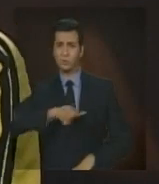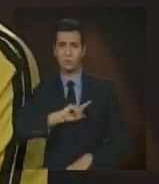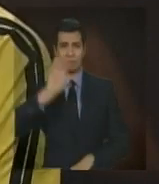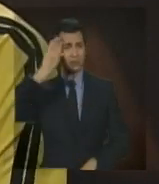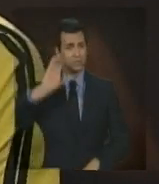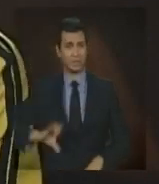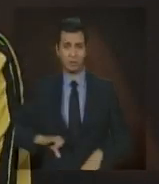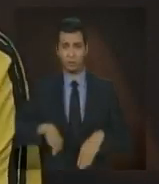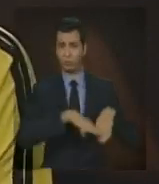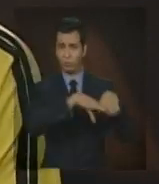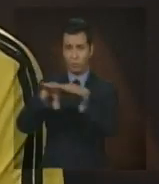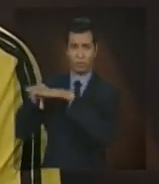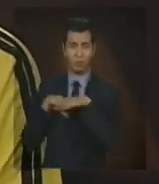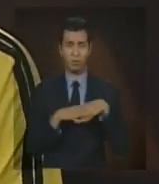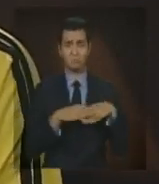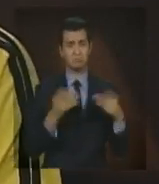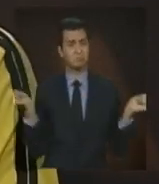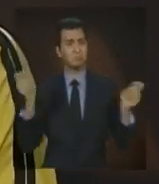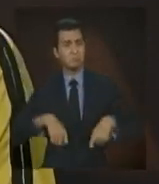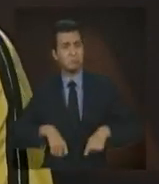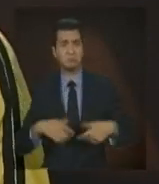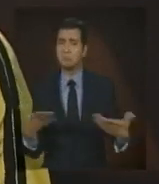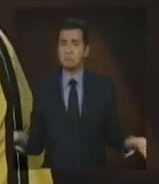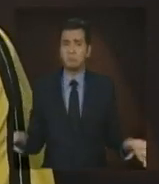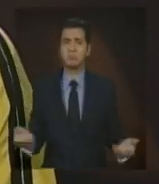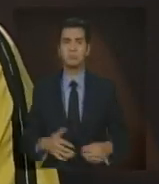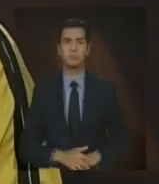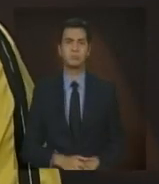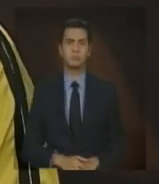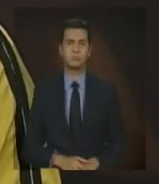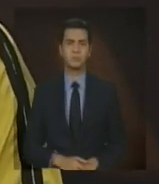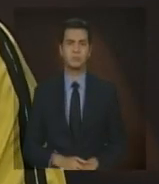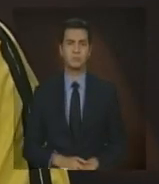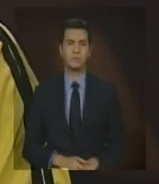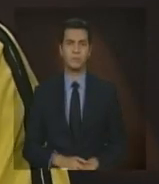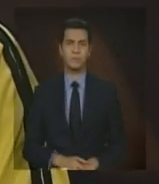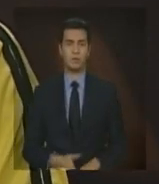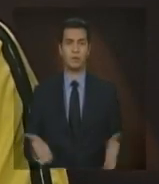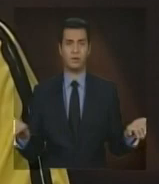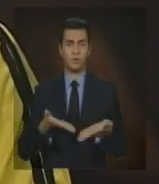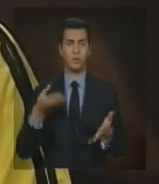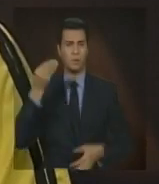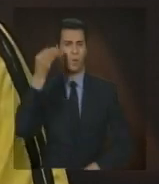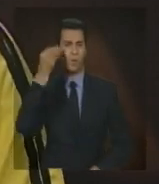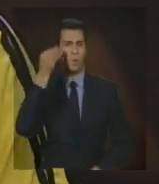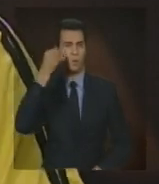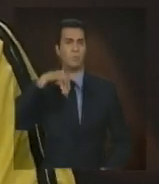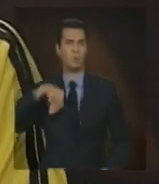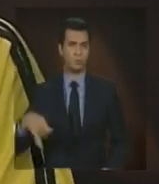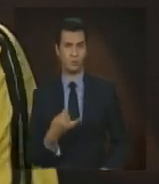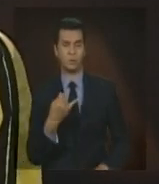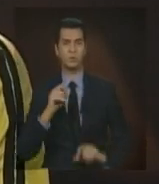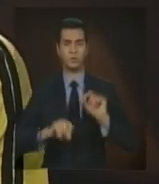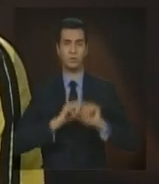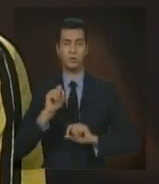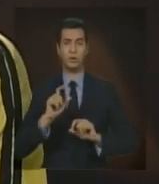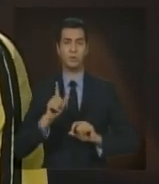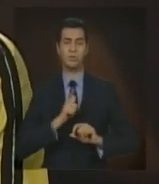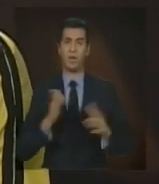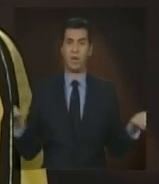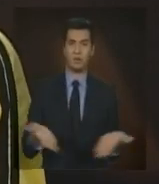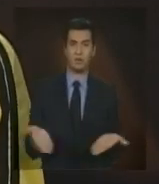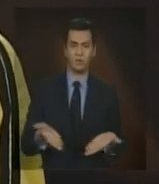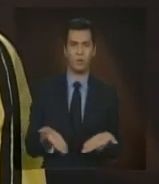fazer, dentro das suas condições. E essa oportunidade, os mitos estão caindo,